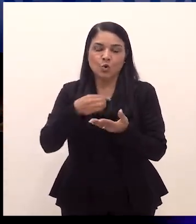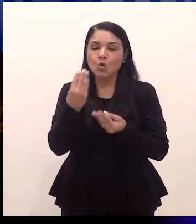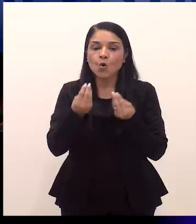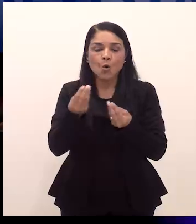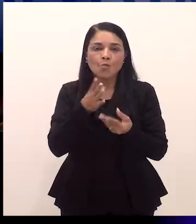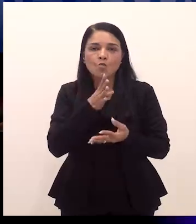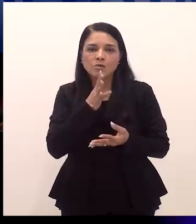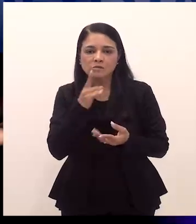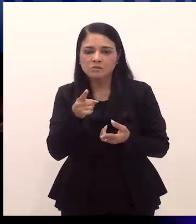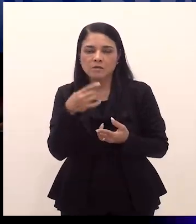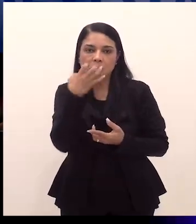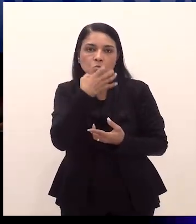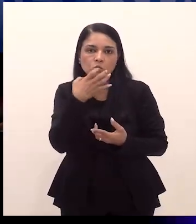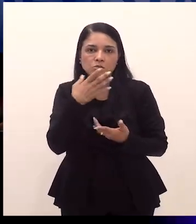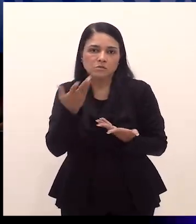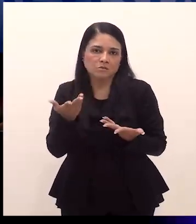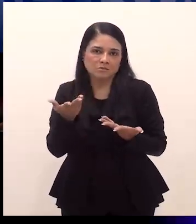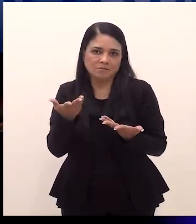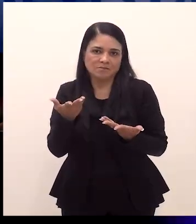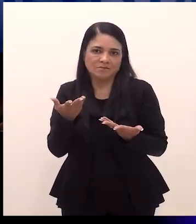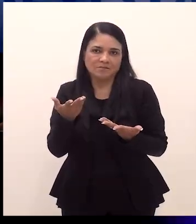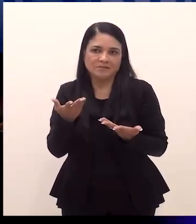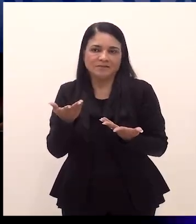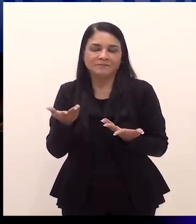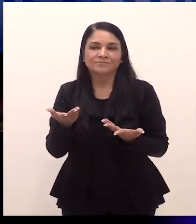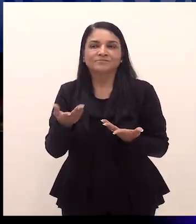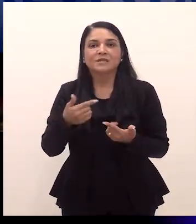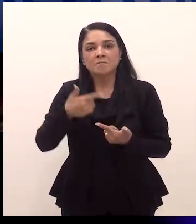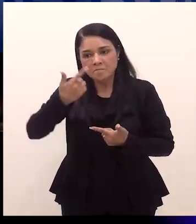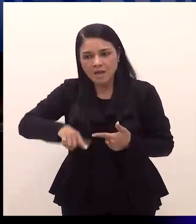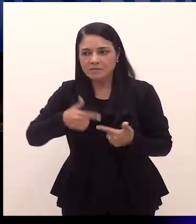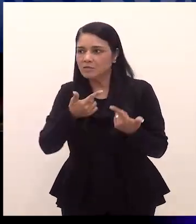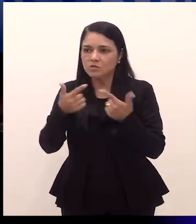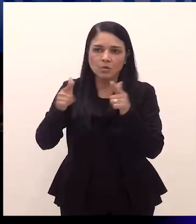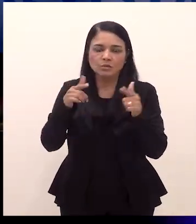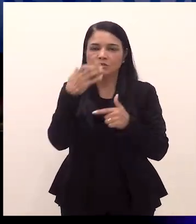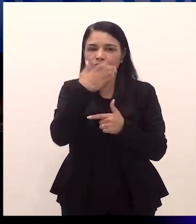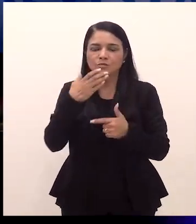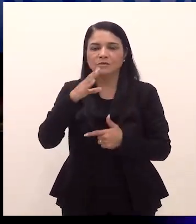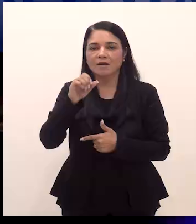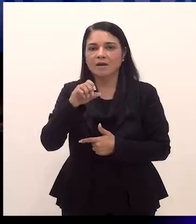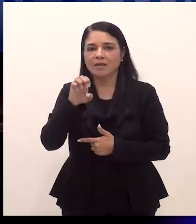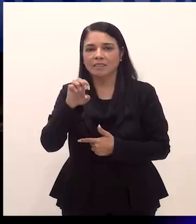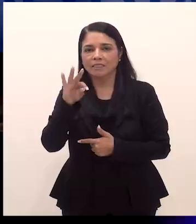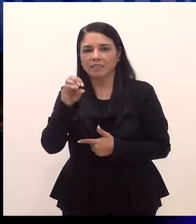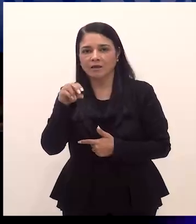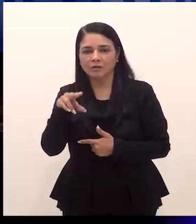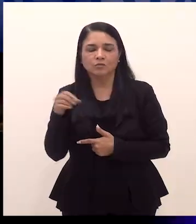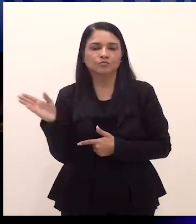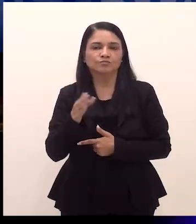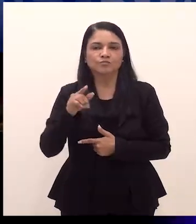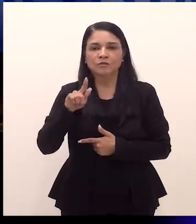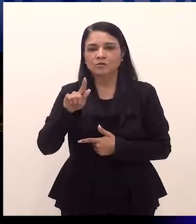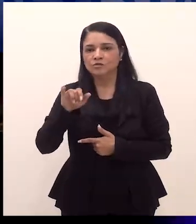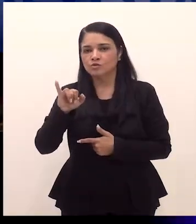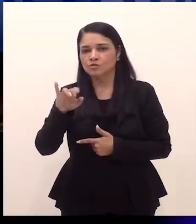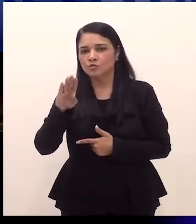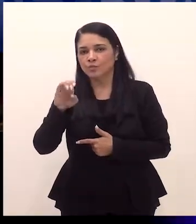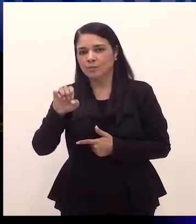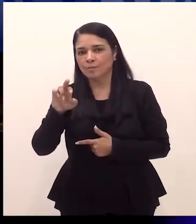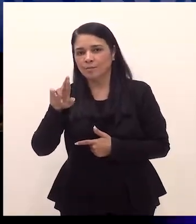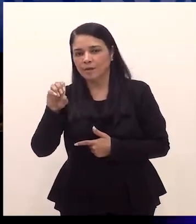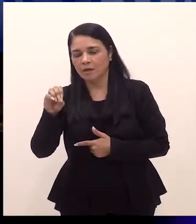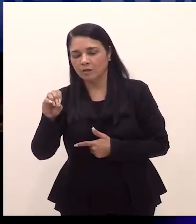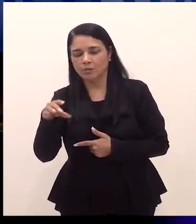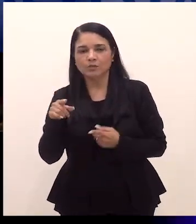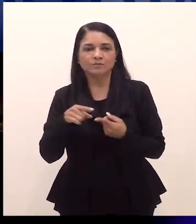para conhecer todo o repertório dela e também conhecer todo o resto que tem, né? As músicas do Caetano, do Gilberto Gil, do Chico